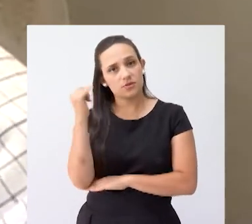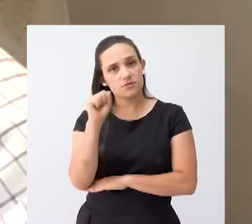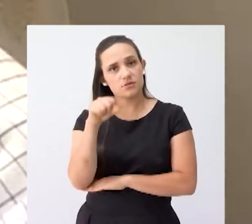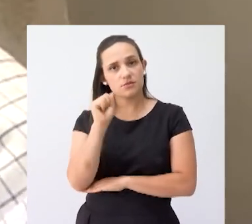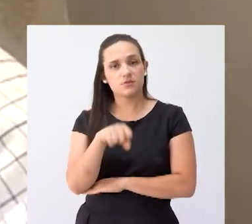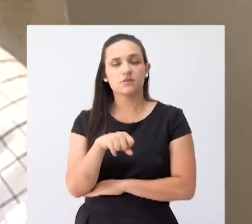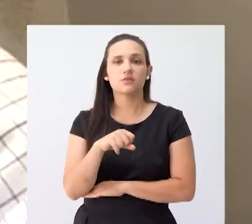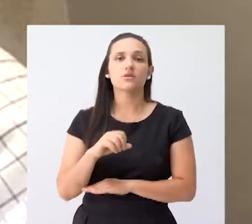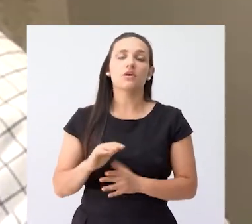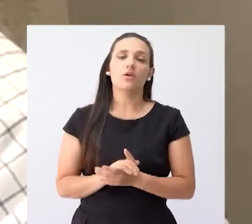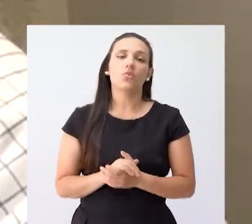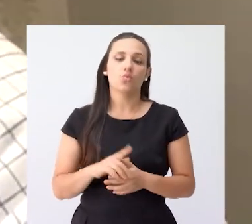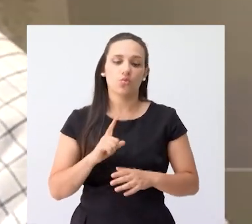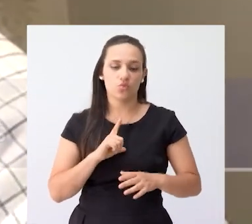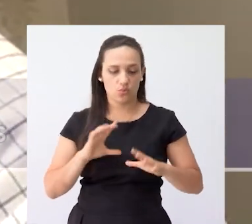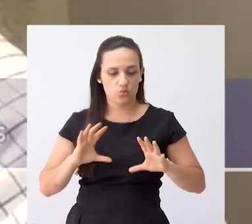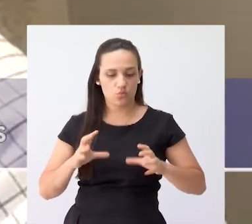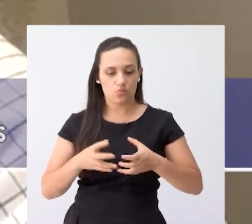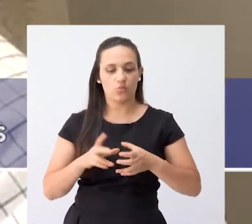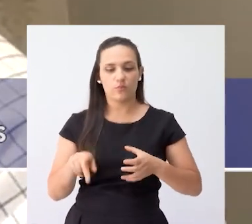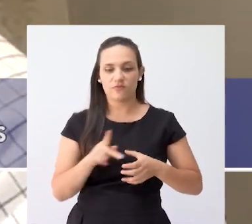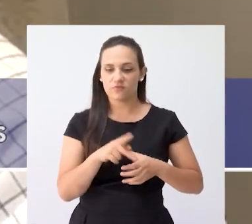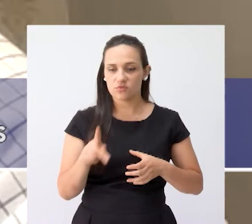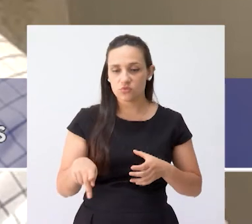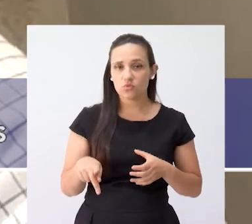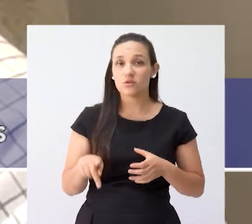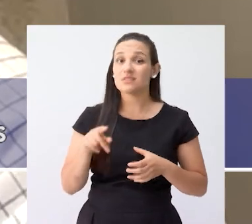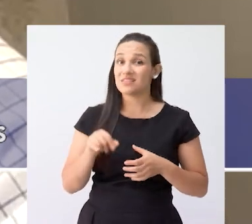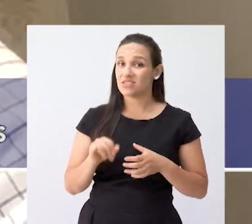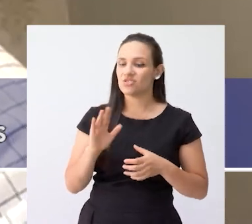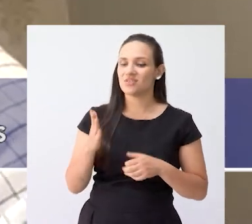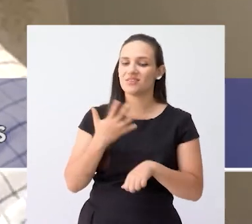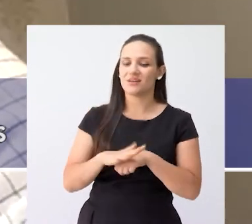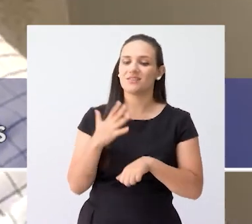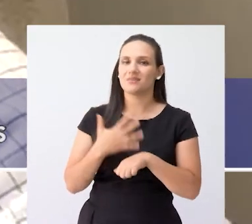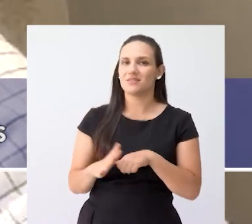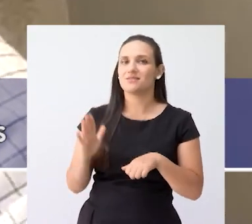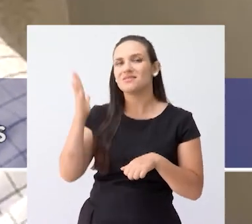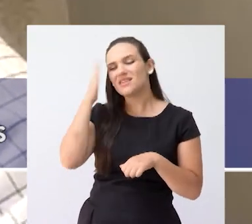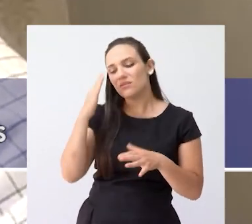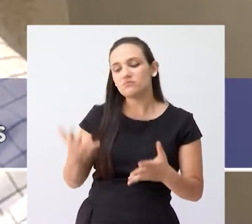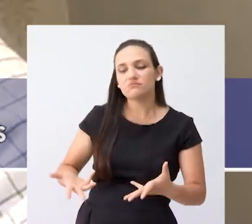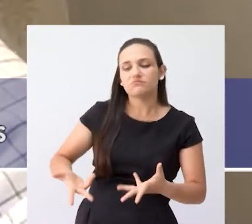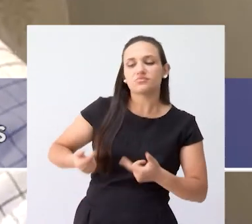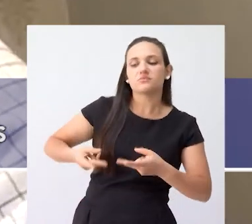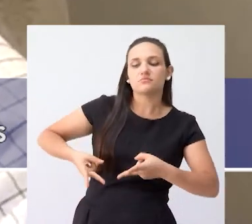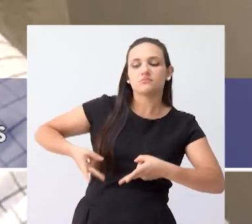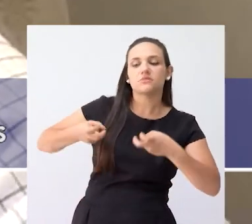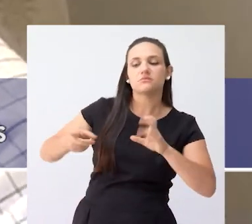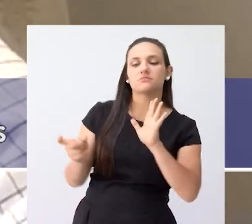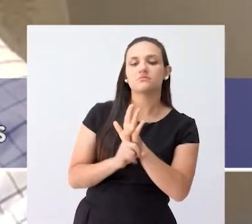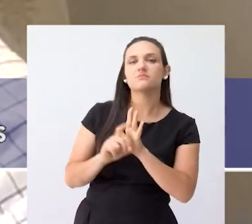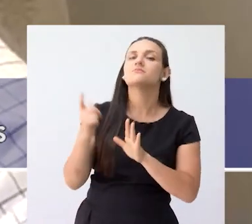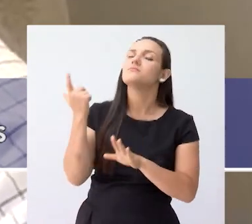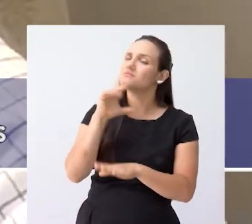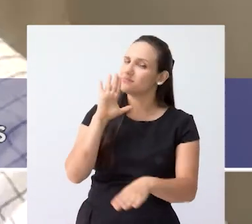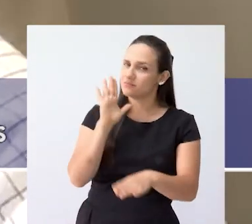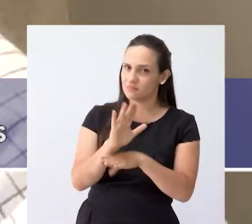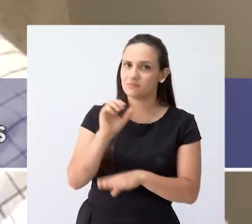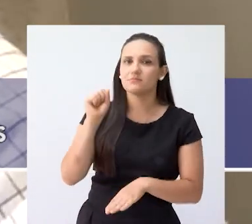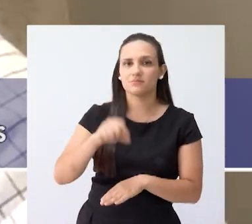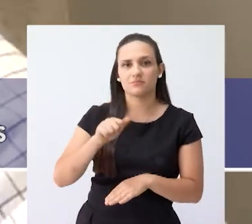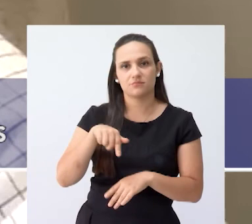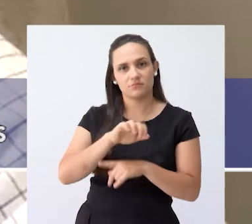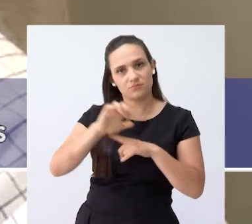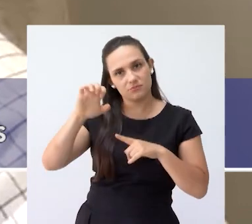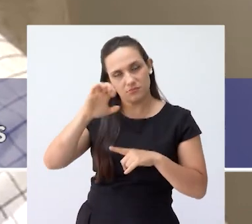importante, né? Os professores, sabendo lidar com essa situação, sendo capacitados para isso,